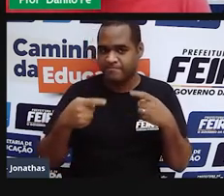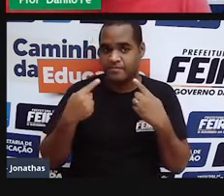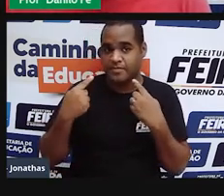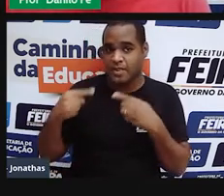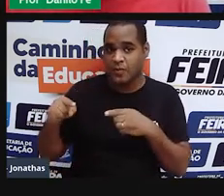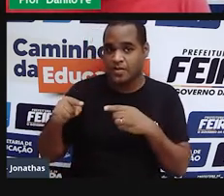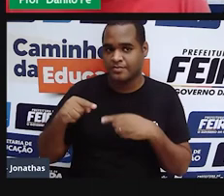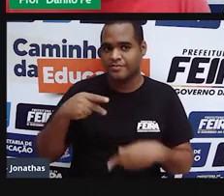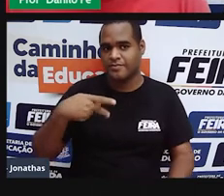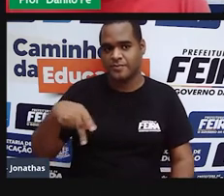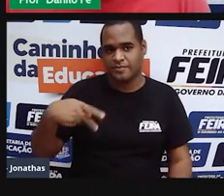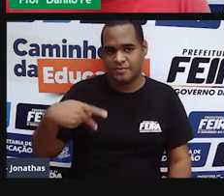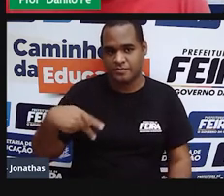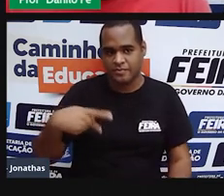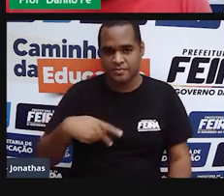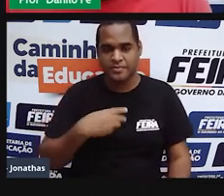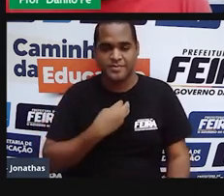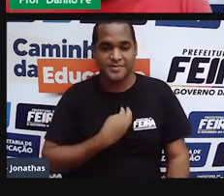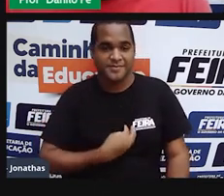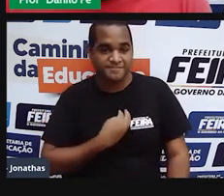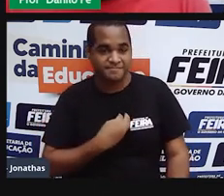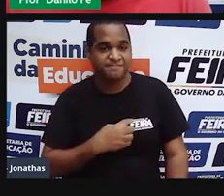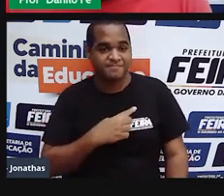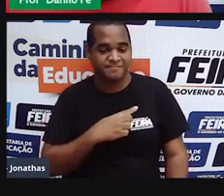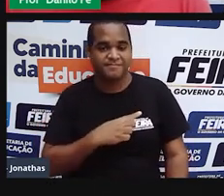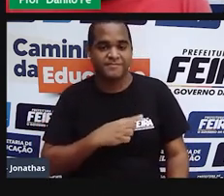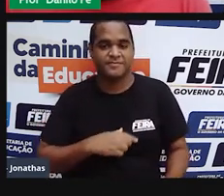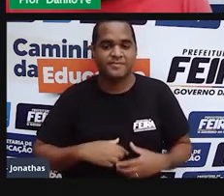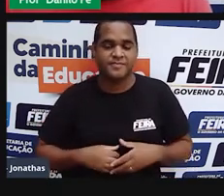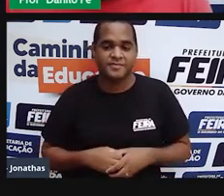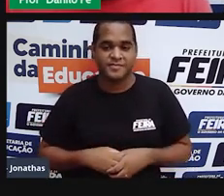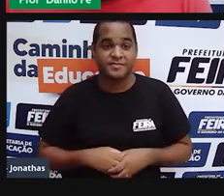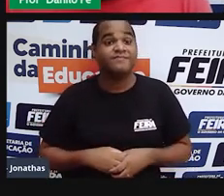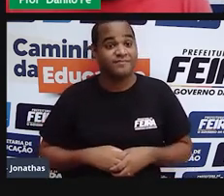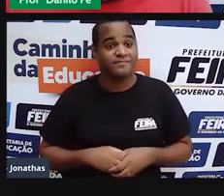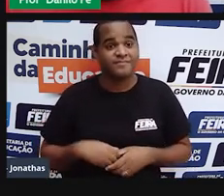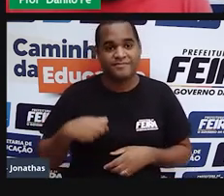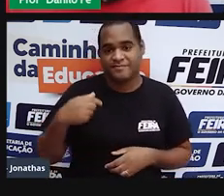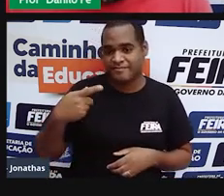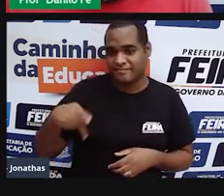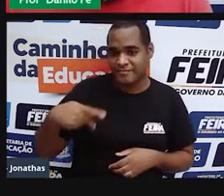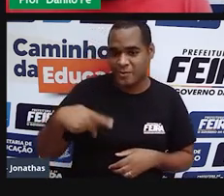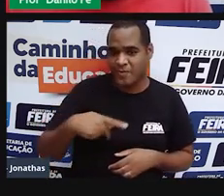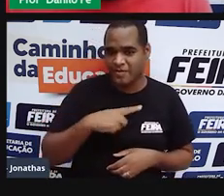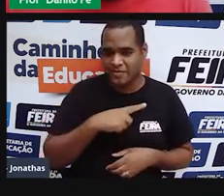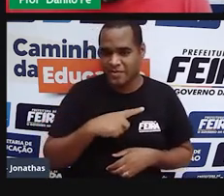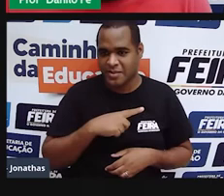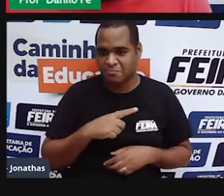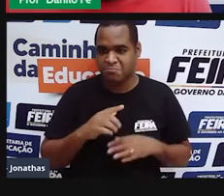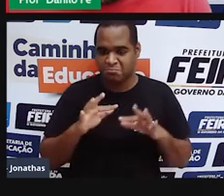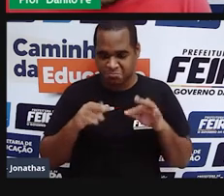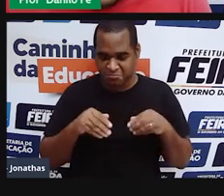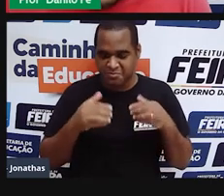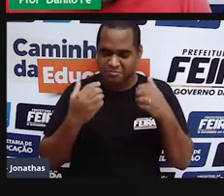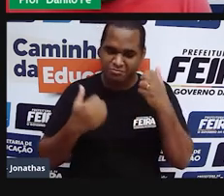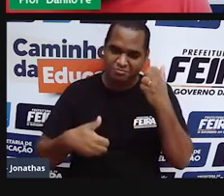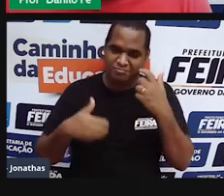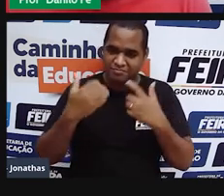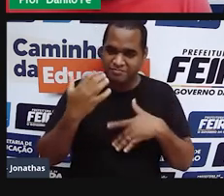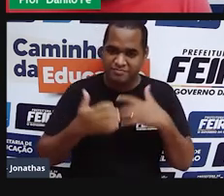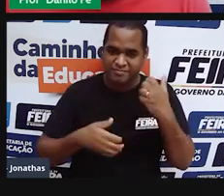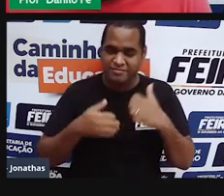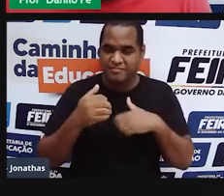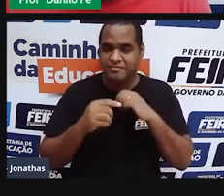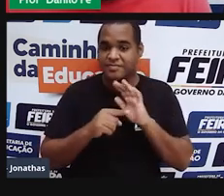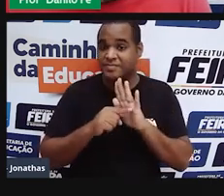contra o Paraguai Então é os Paraguai cultivo explicar